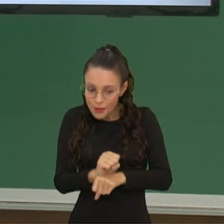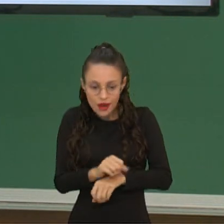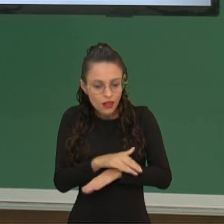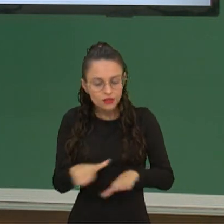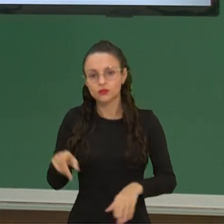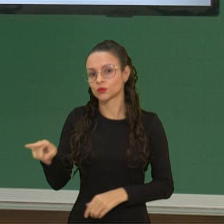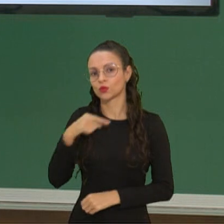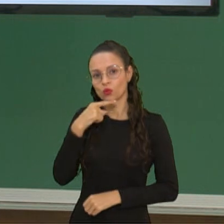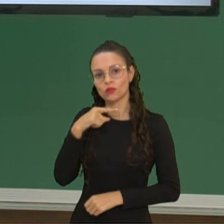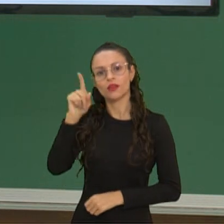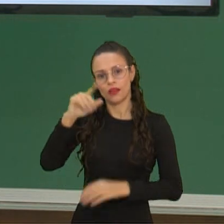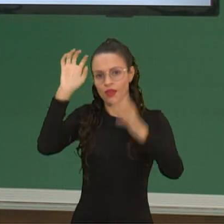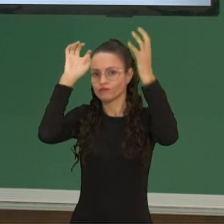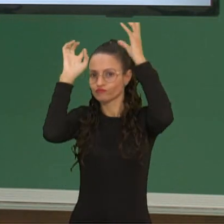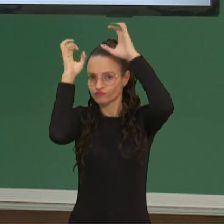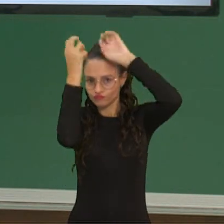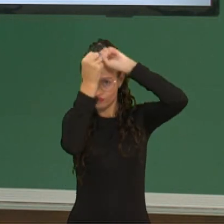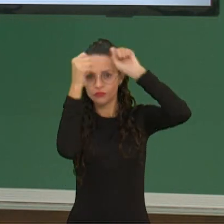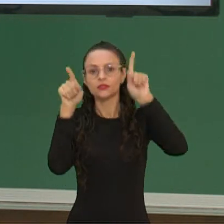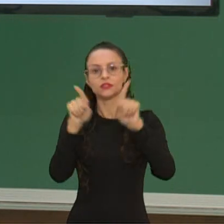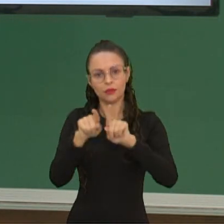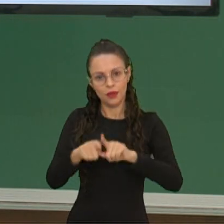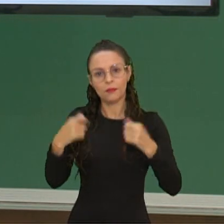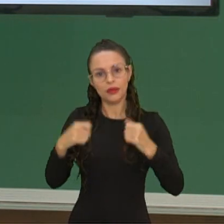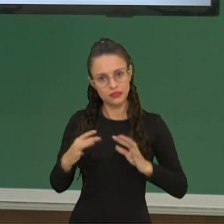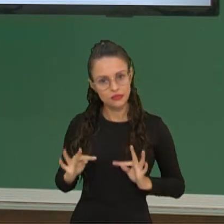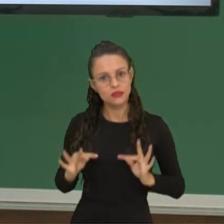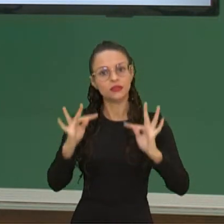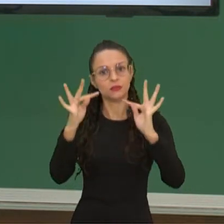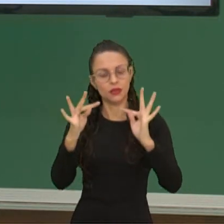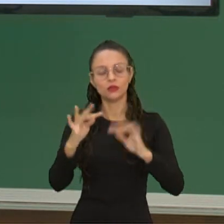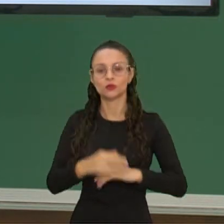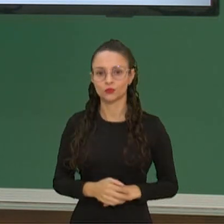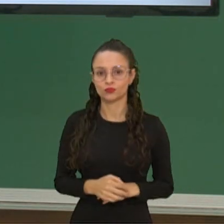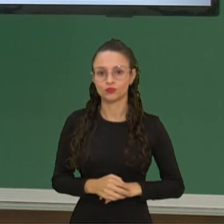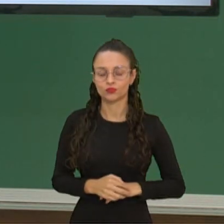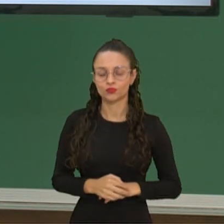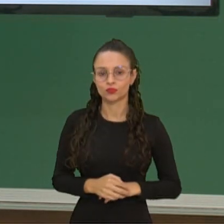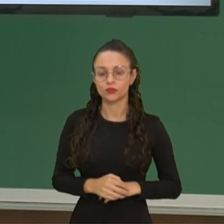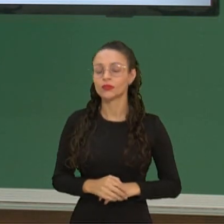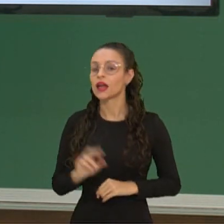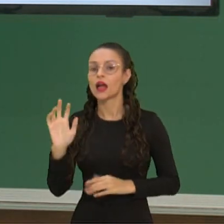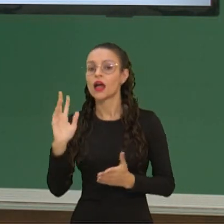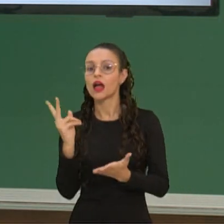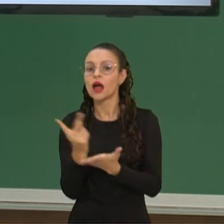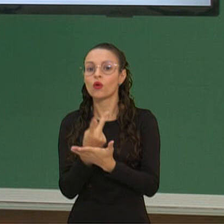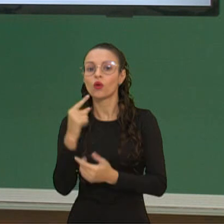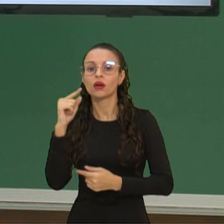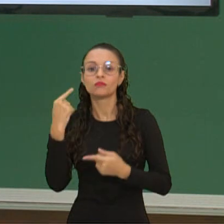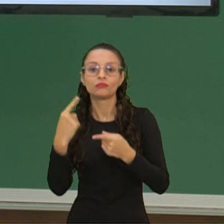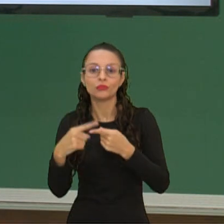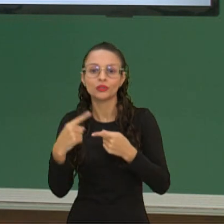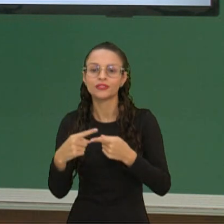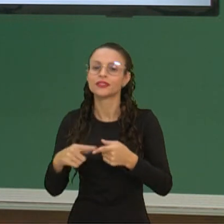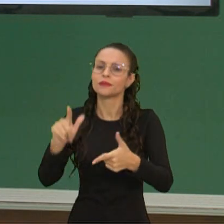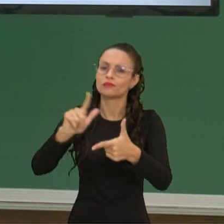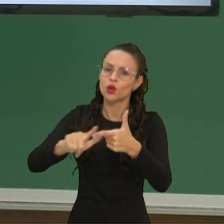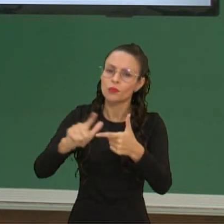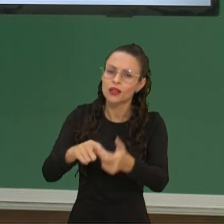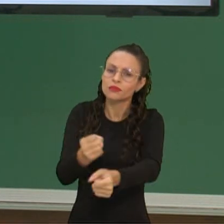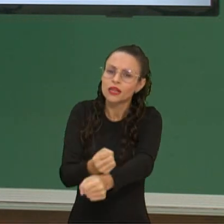tá então é um transtorno que e precisa ser tratado e geralmente ele acontece porque problemas